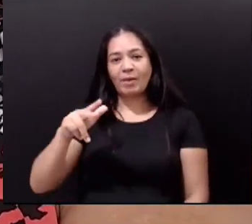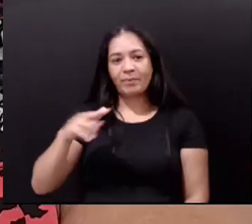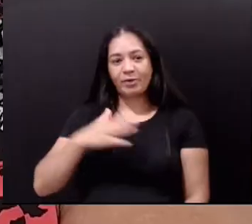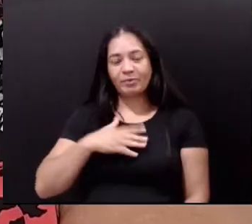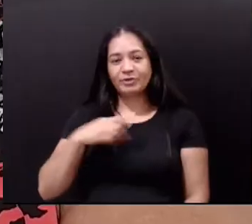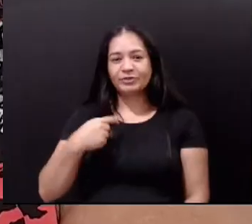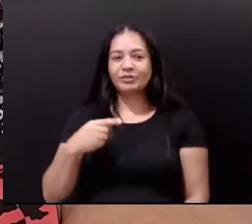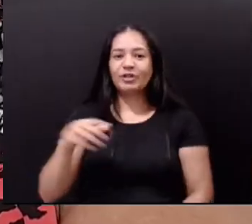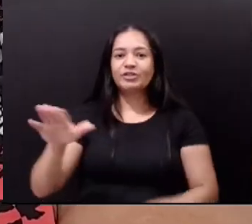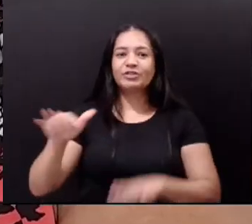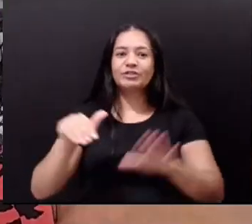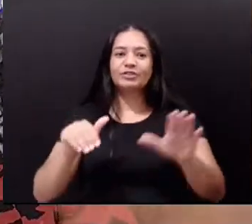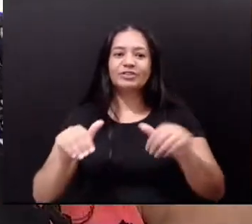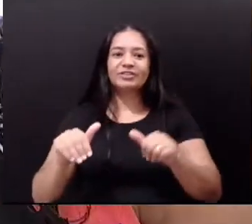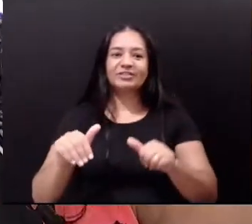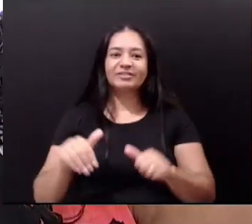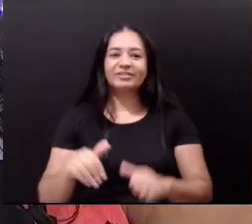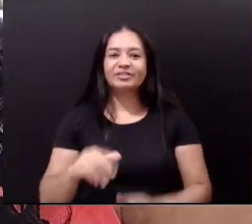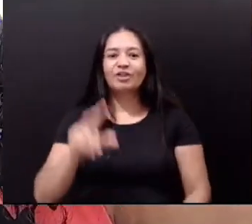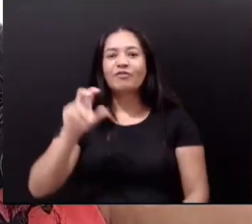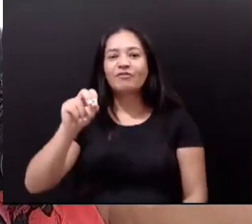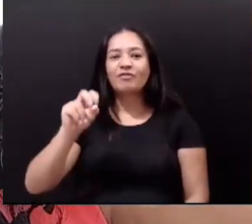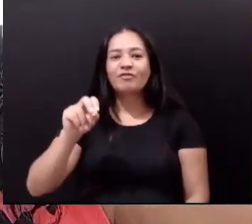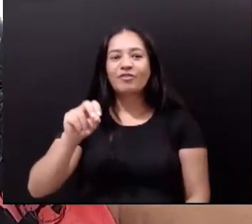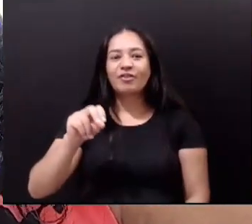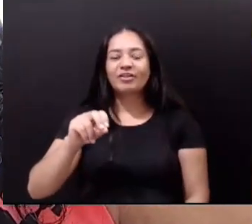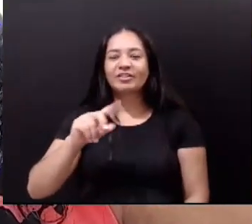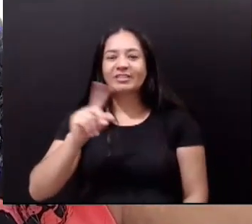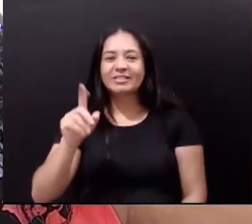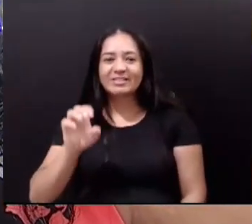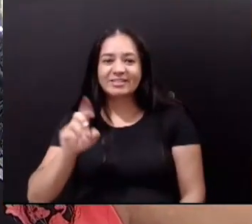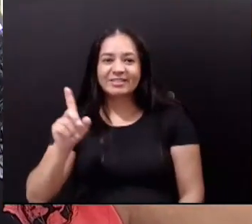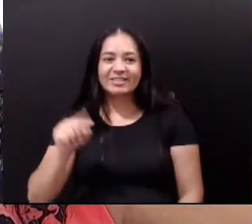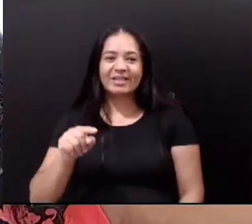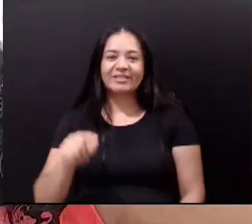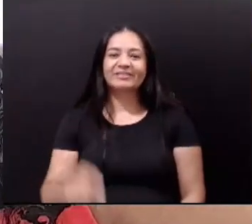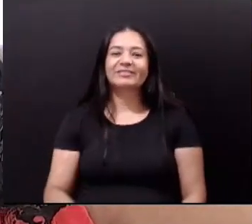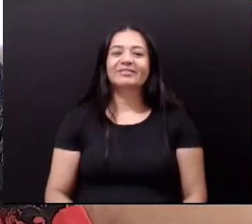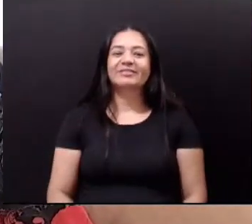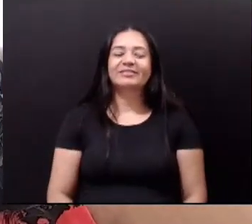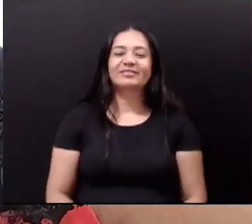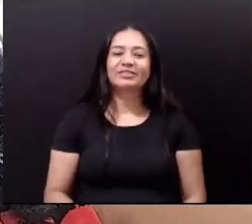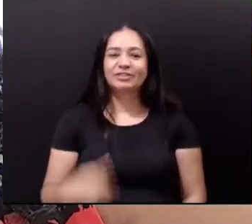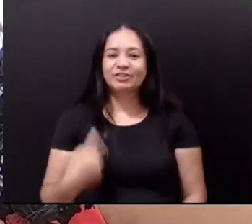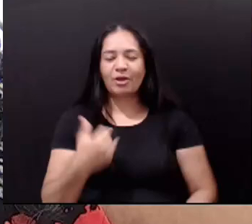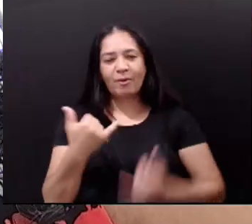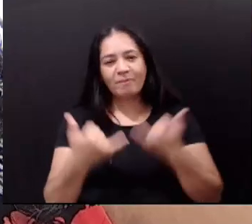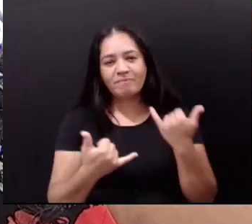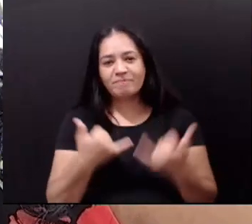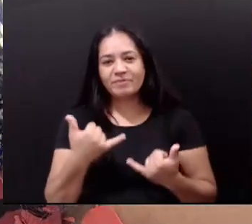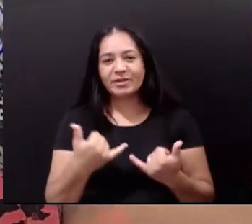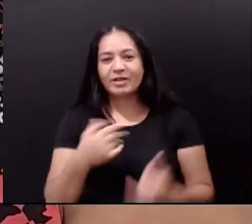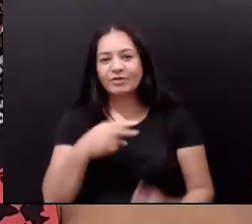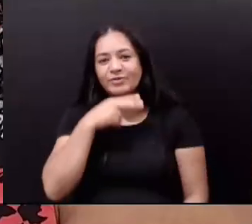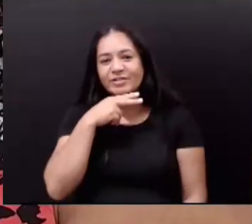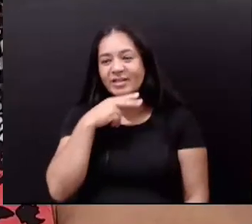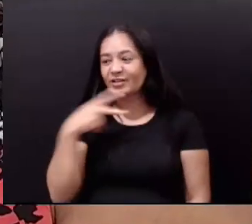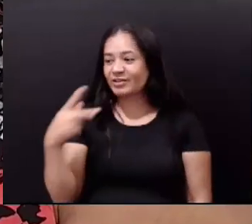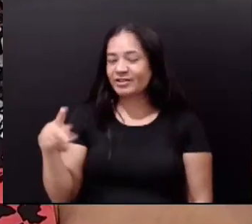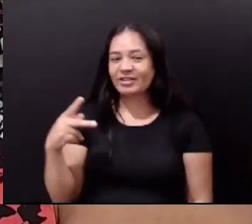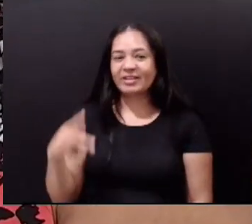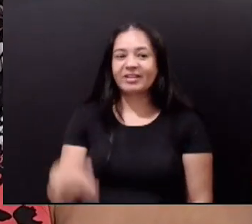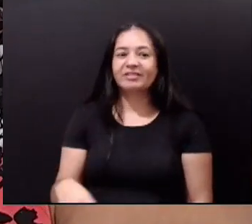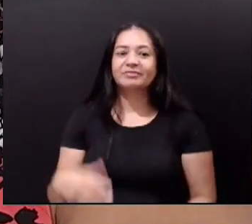vozé, né? Tinha a vó Rosa e tinha o vozé. A gente brincava com os netos dela. Então,